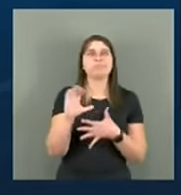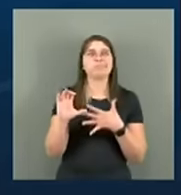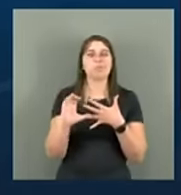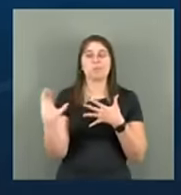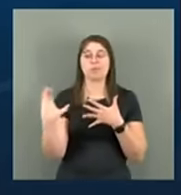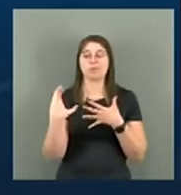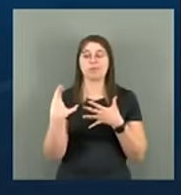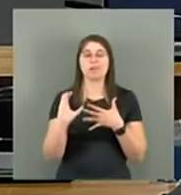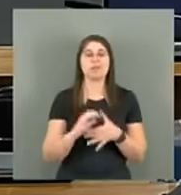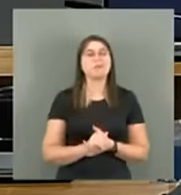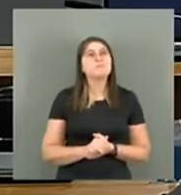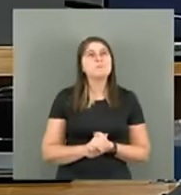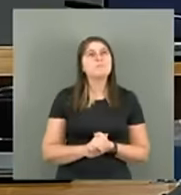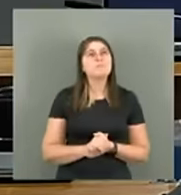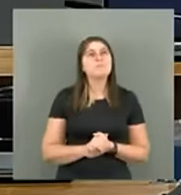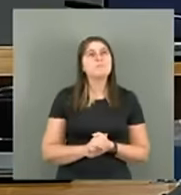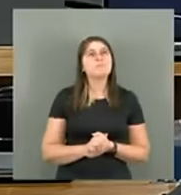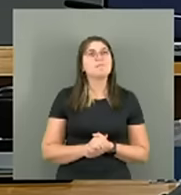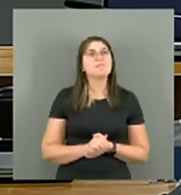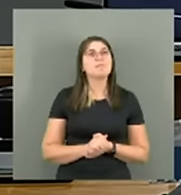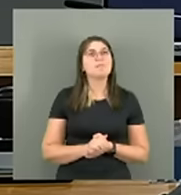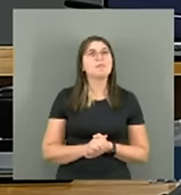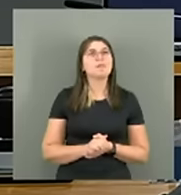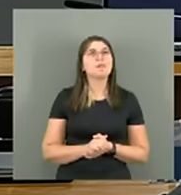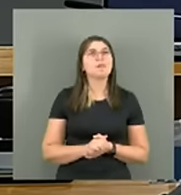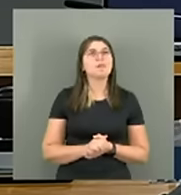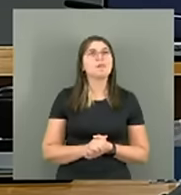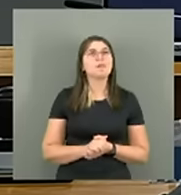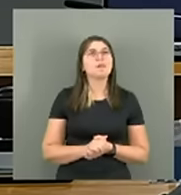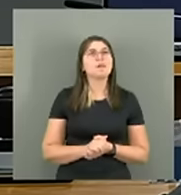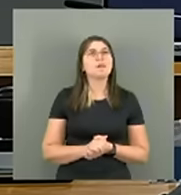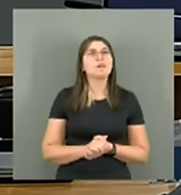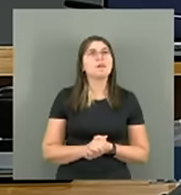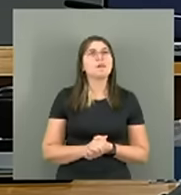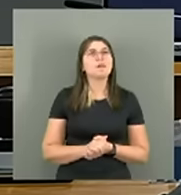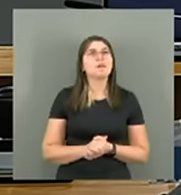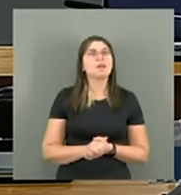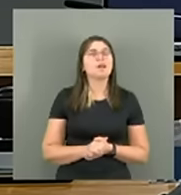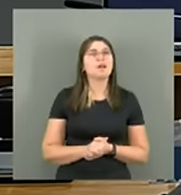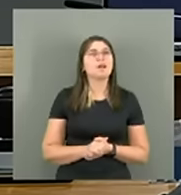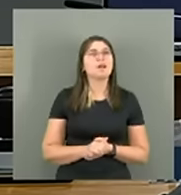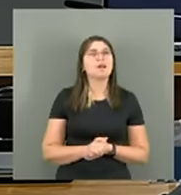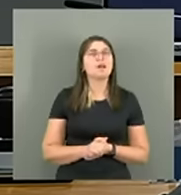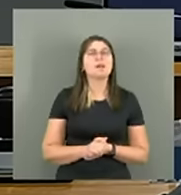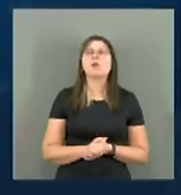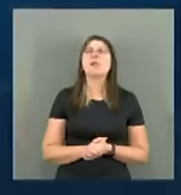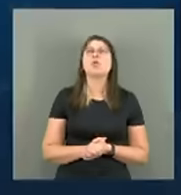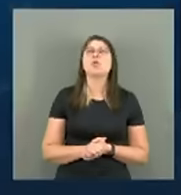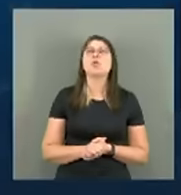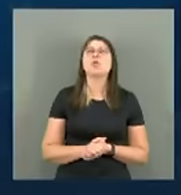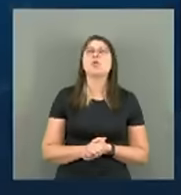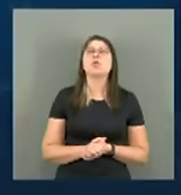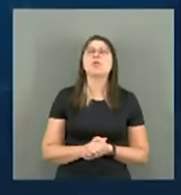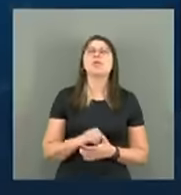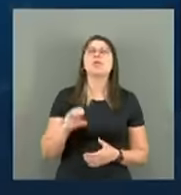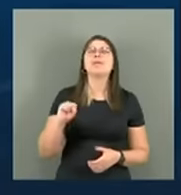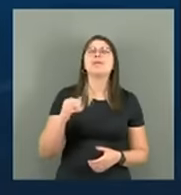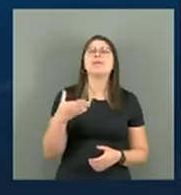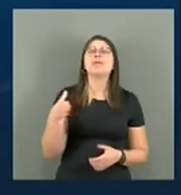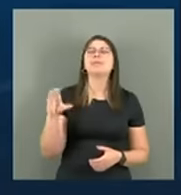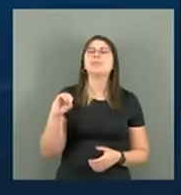As nossas assessorias podem daqui aí a pouco colaborar com a gente e informar. Tem um jogo aí. Coloca aí um jogo, São José